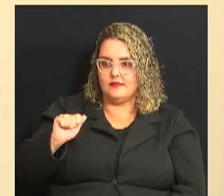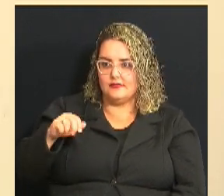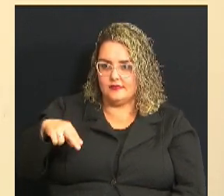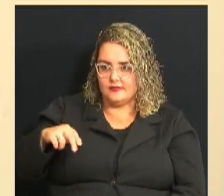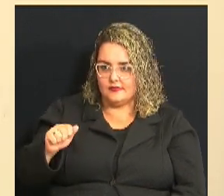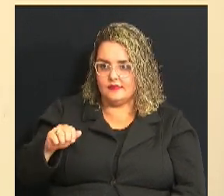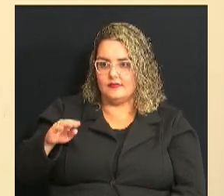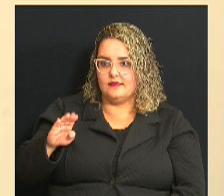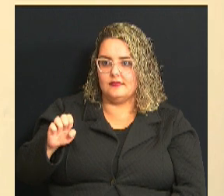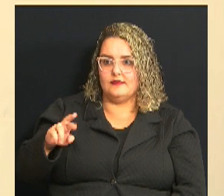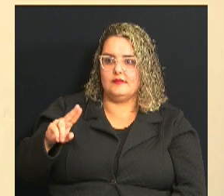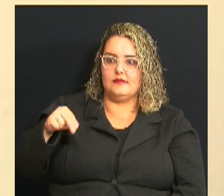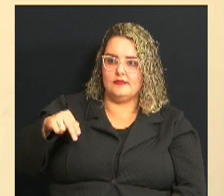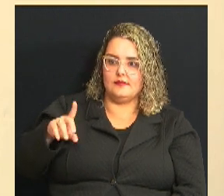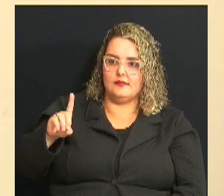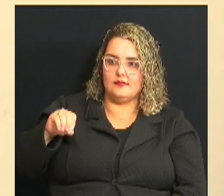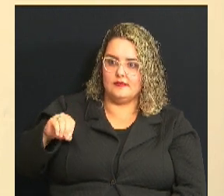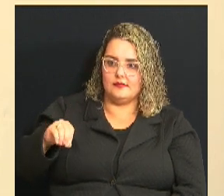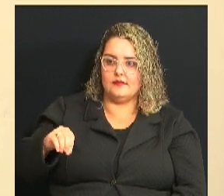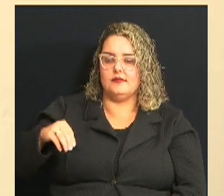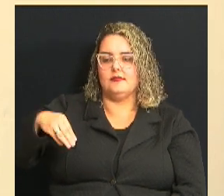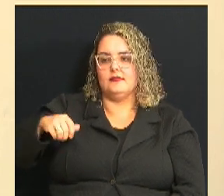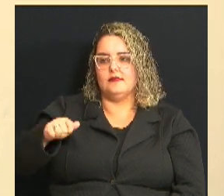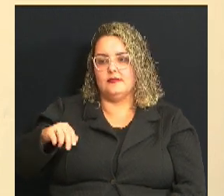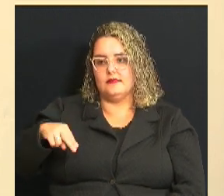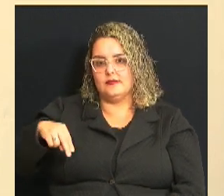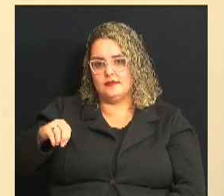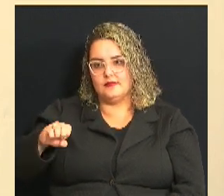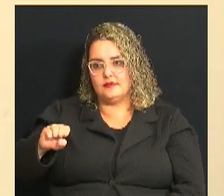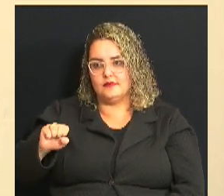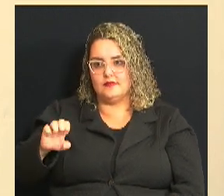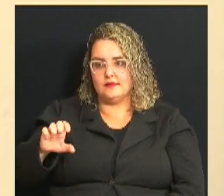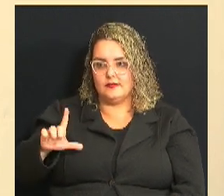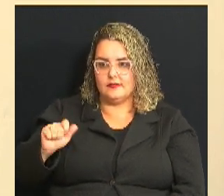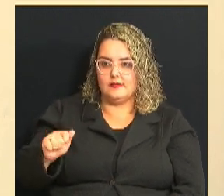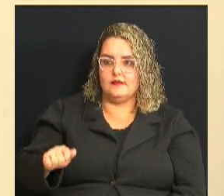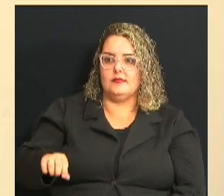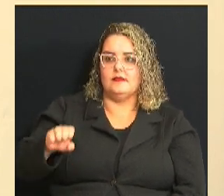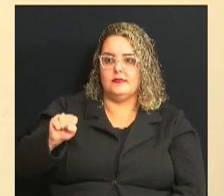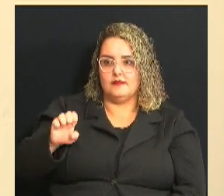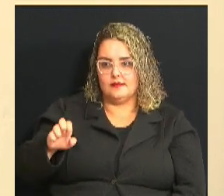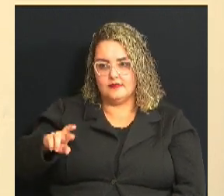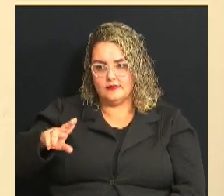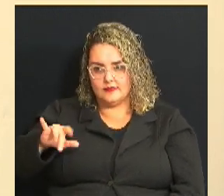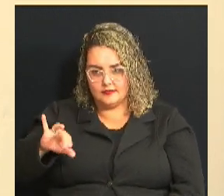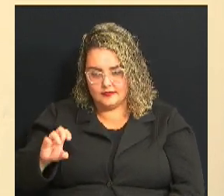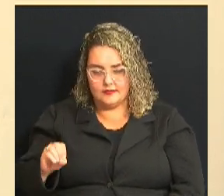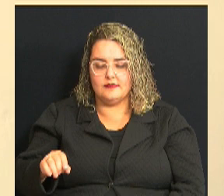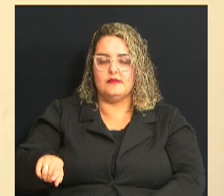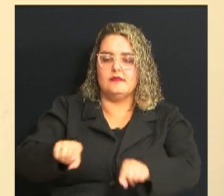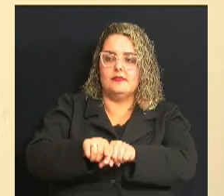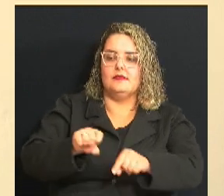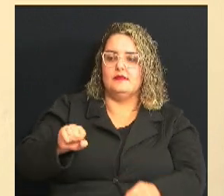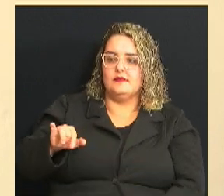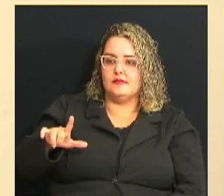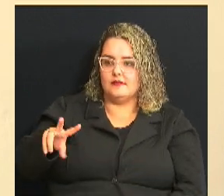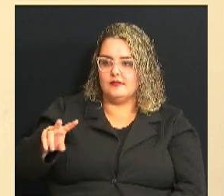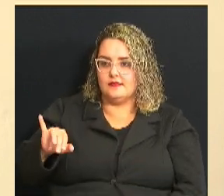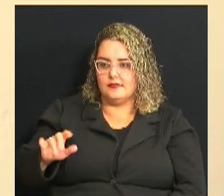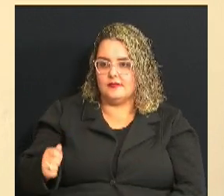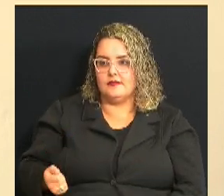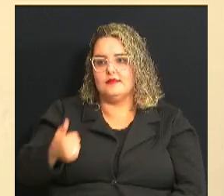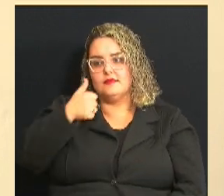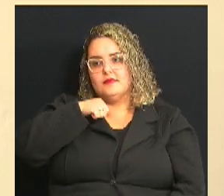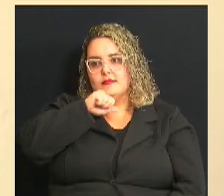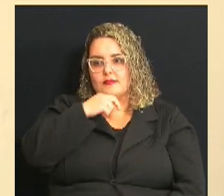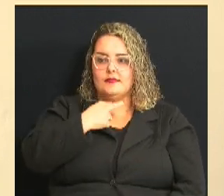da minha querida amiga Silvia Quiroz e também do meu amigo Sérgio Aveleda. Né, e de todos que estão em casa assistindo, minha mãe, que infelizmente não